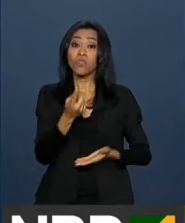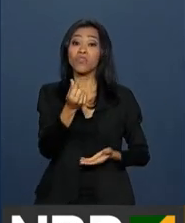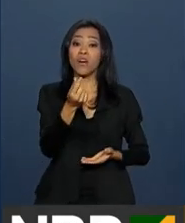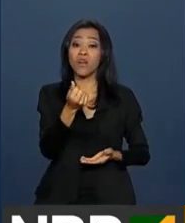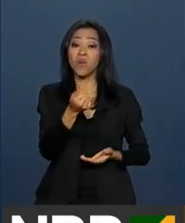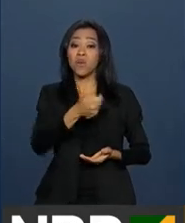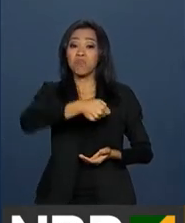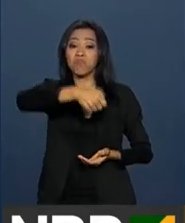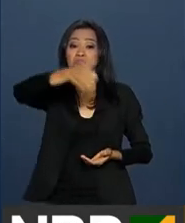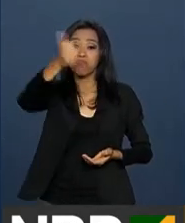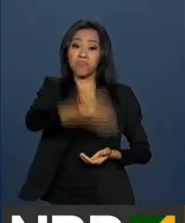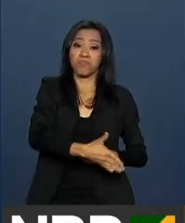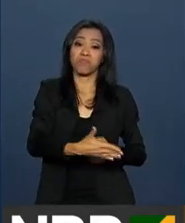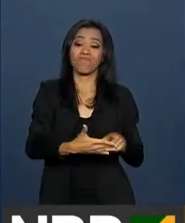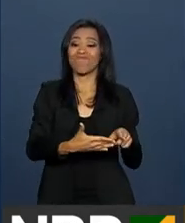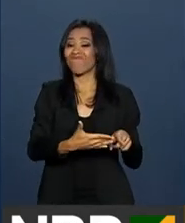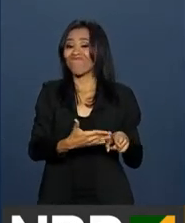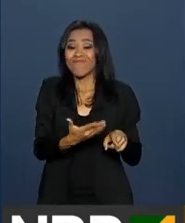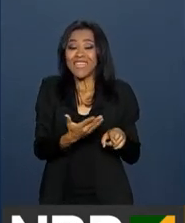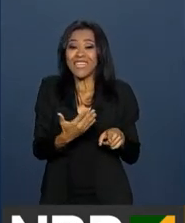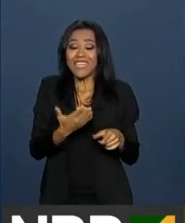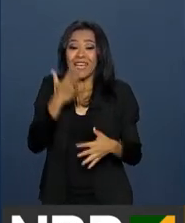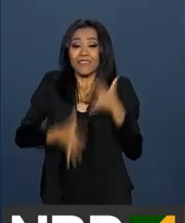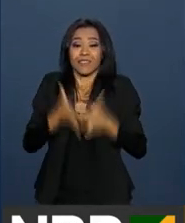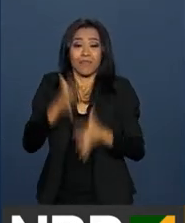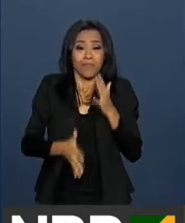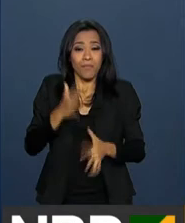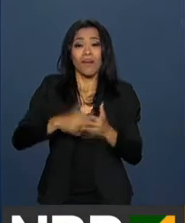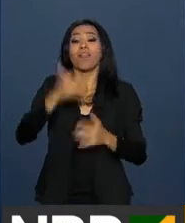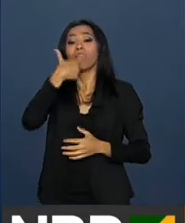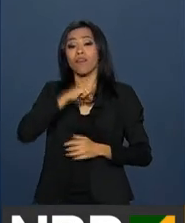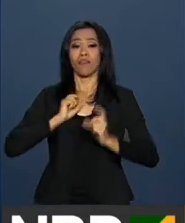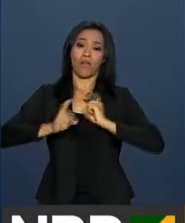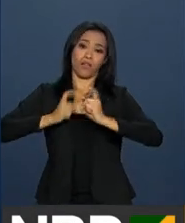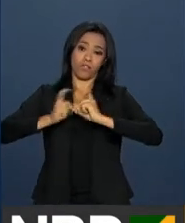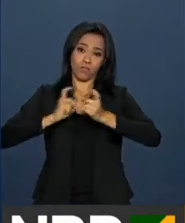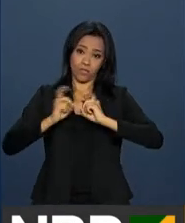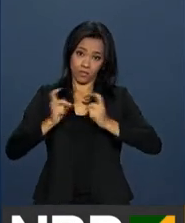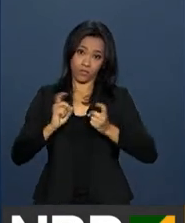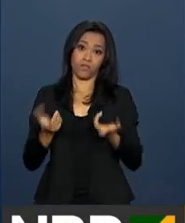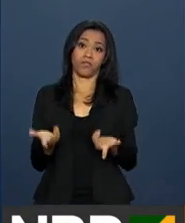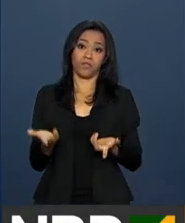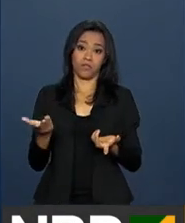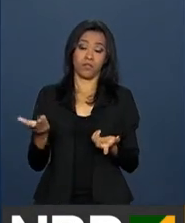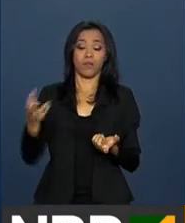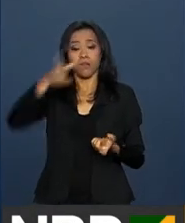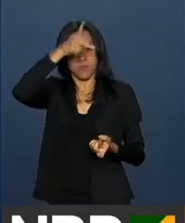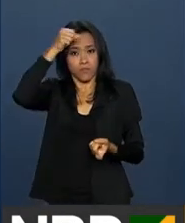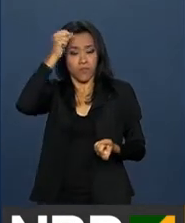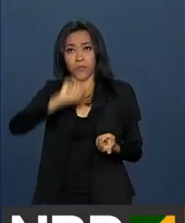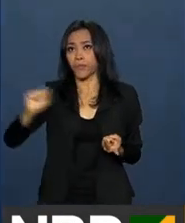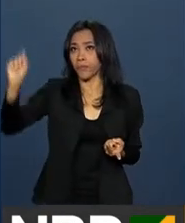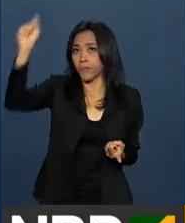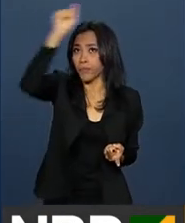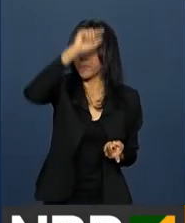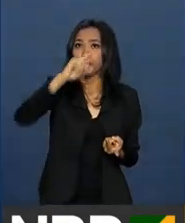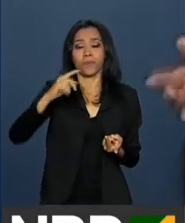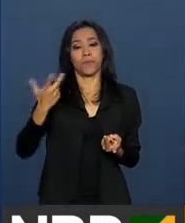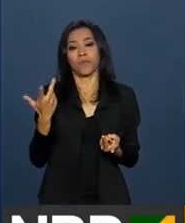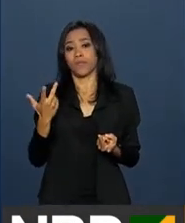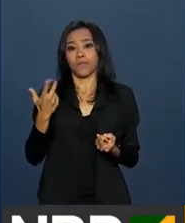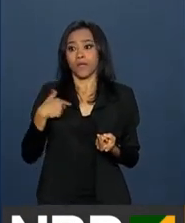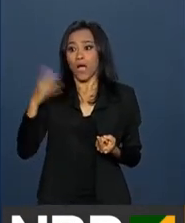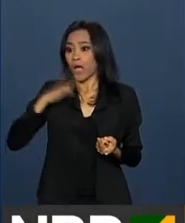que impedem o administrador municipal de realizar um ato mais objetivo, mais concreto, mais palpável,